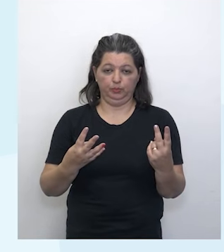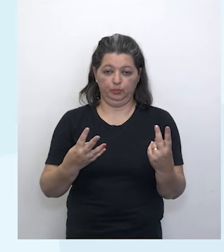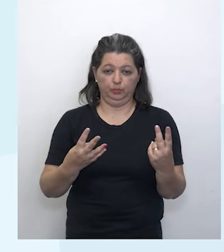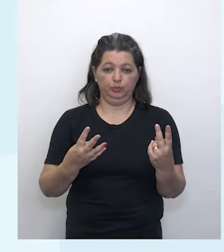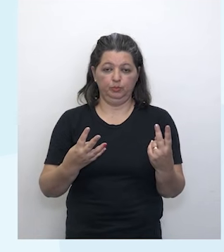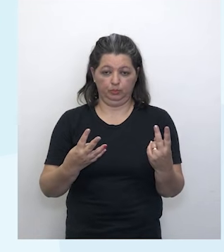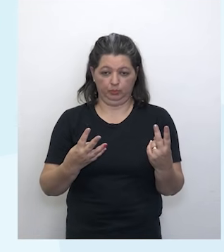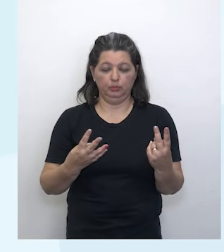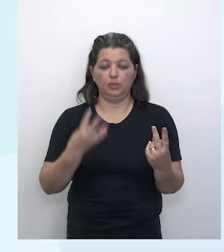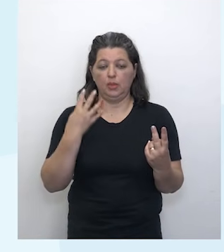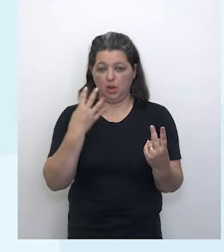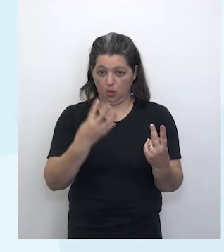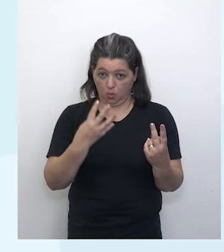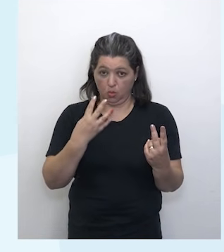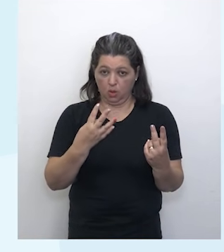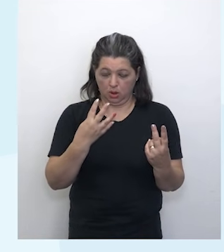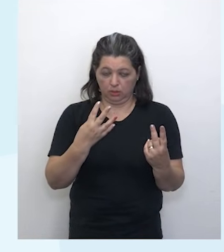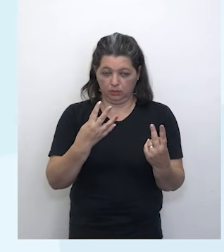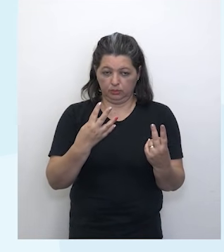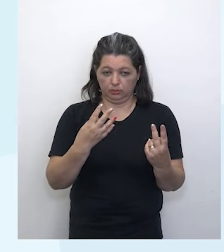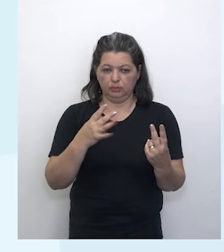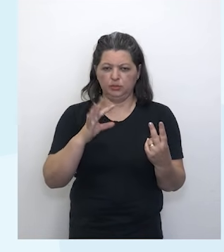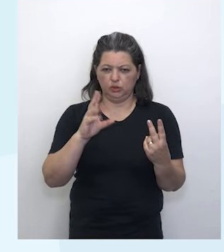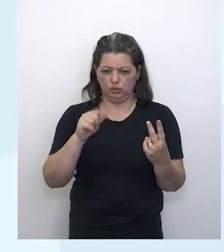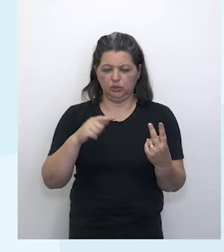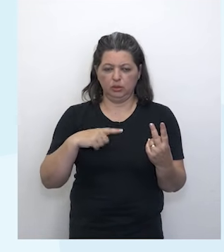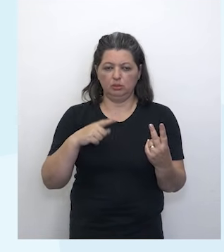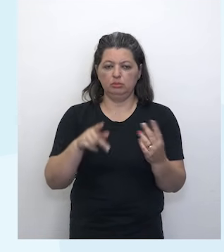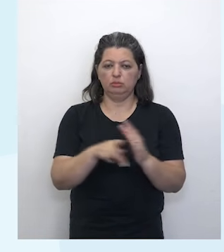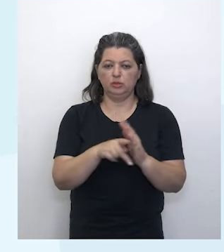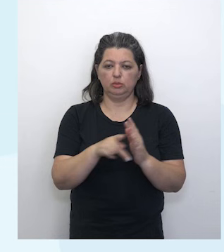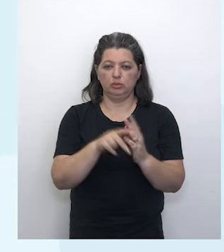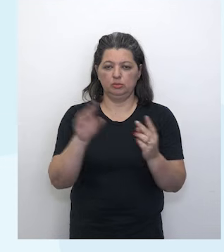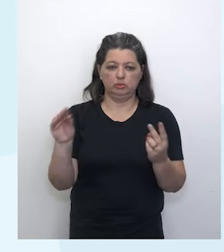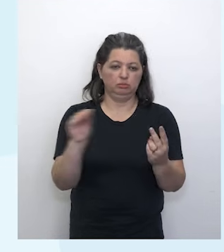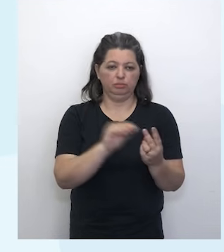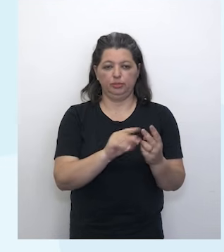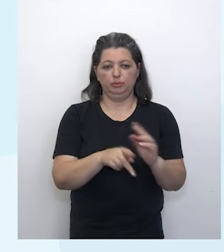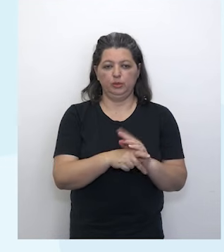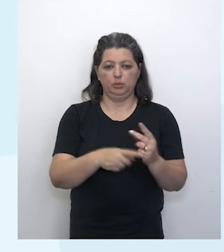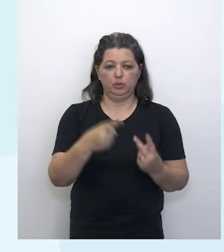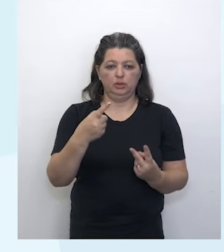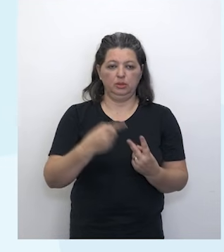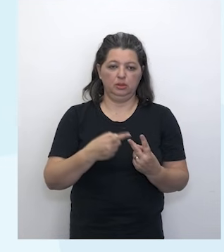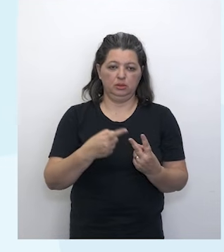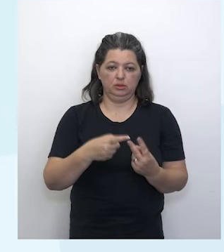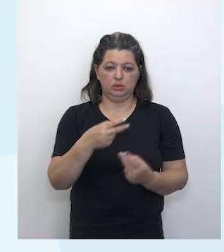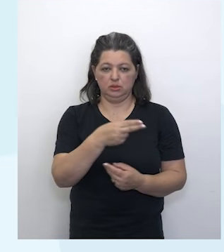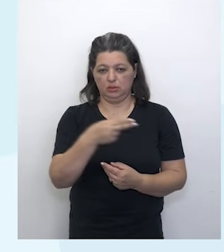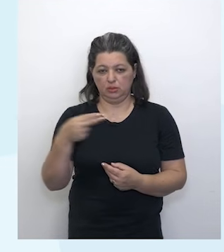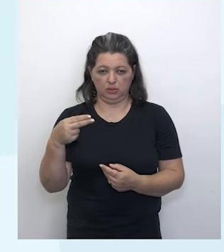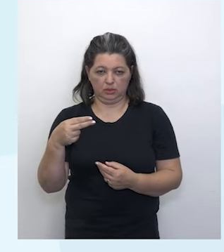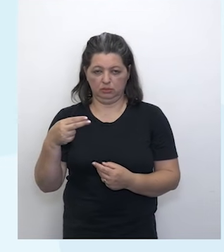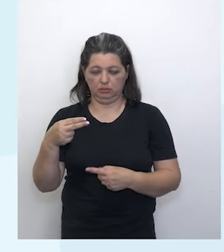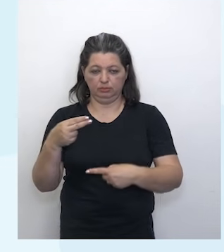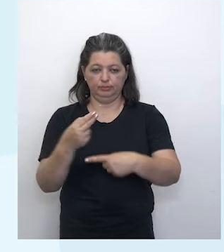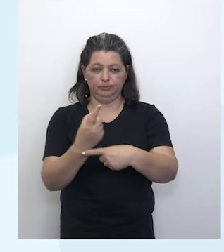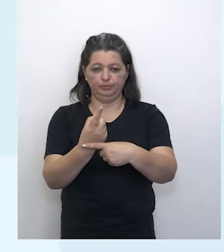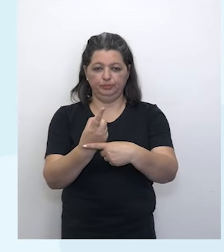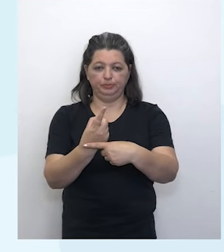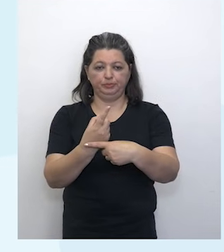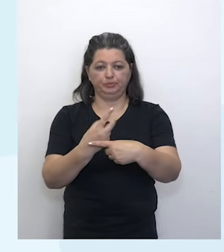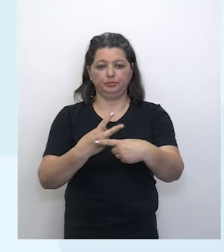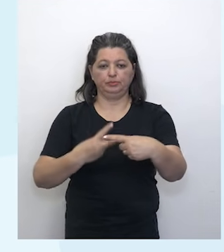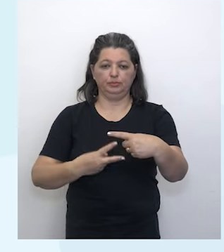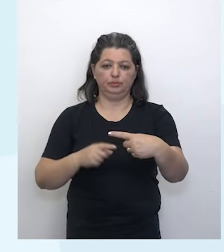2, 3, 4 quadradinhos. Todo mundo que é quadrado sai de dentro da raiz, não é isso? Então, ficou 1 sobre 2